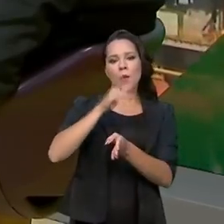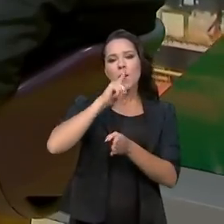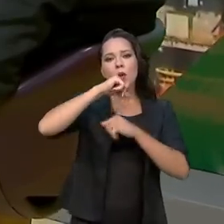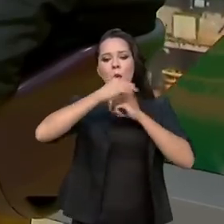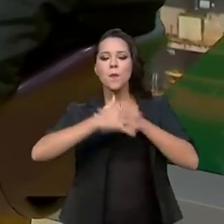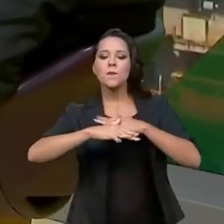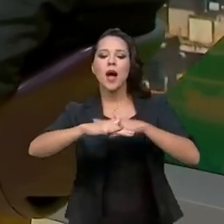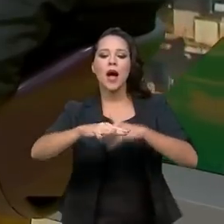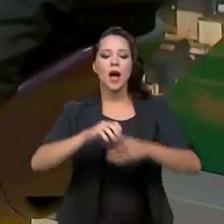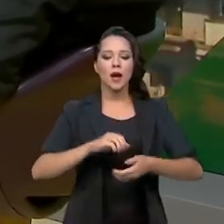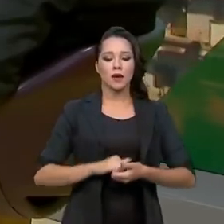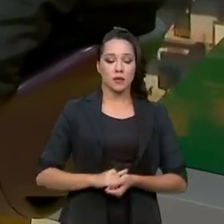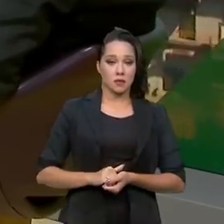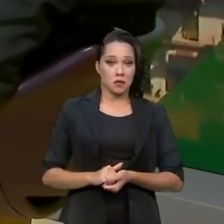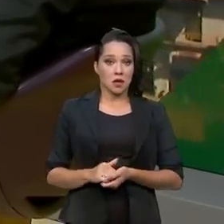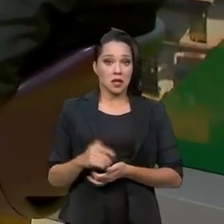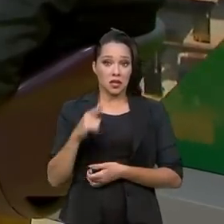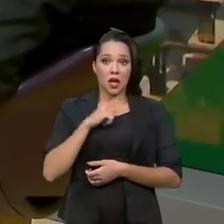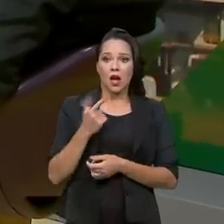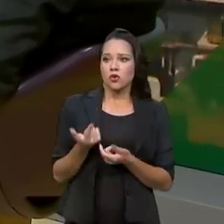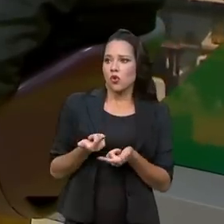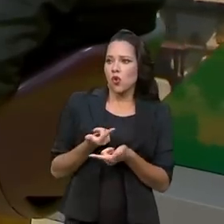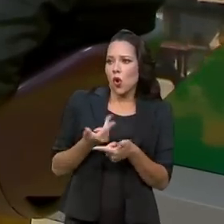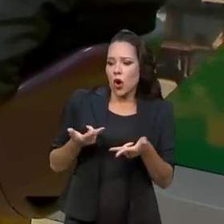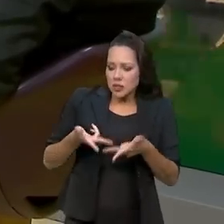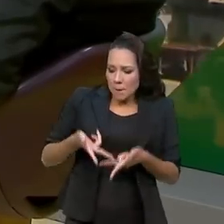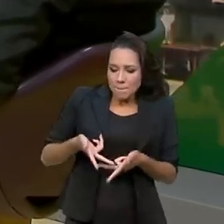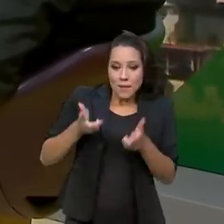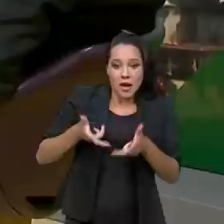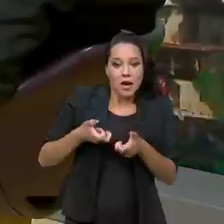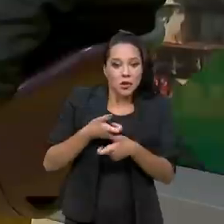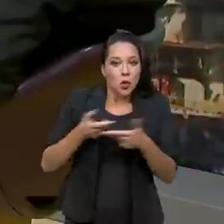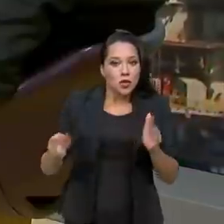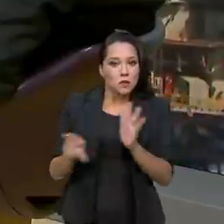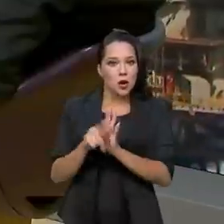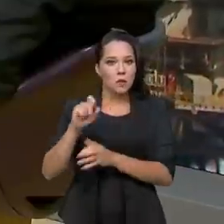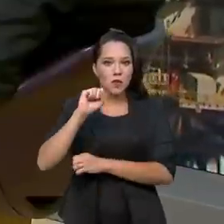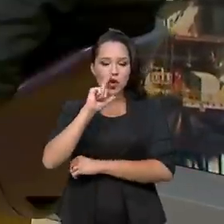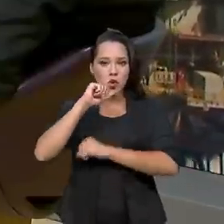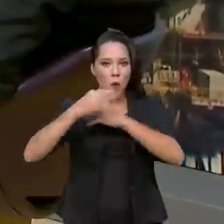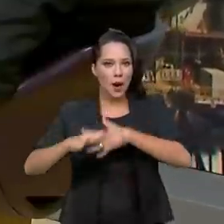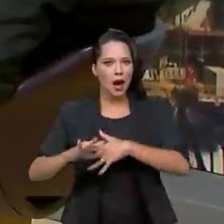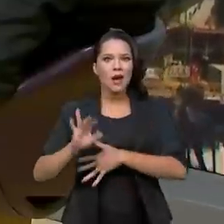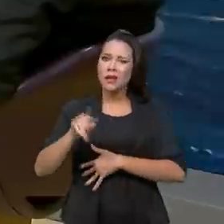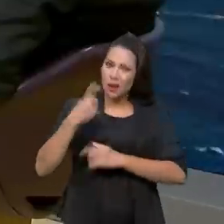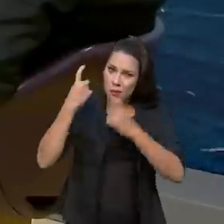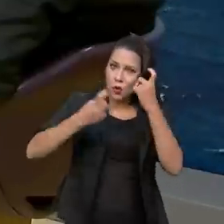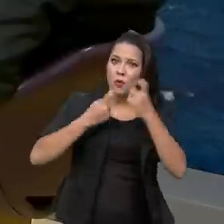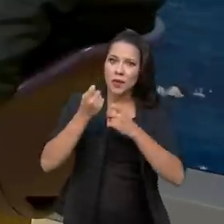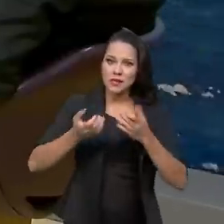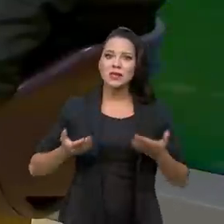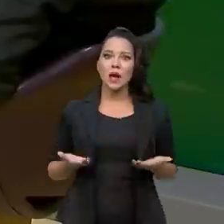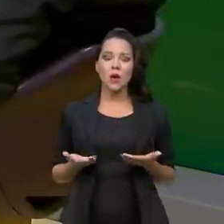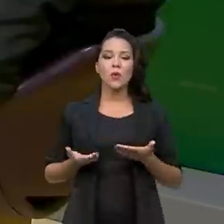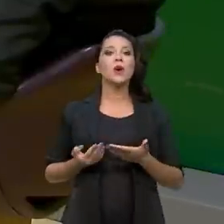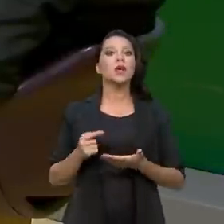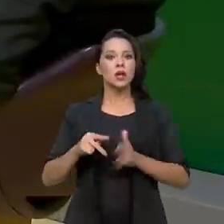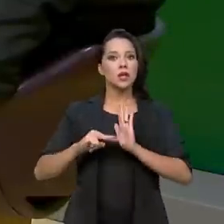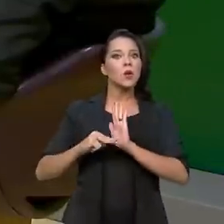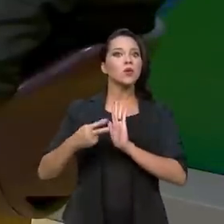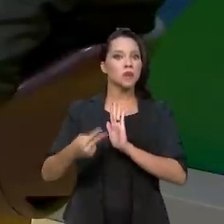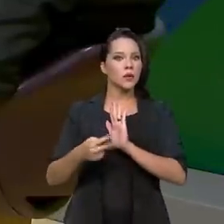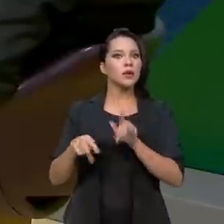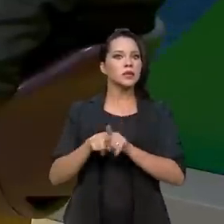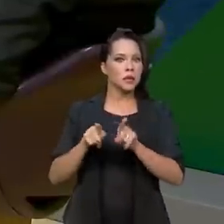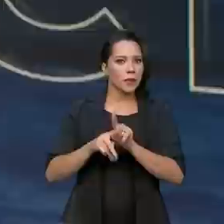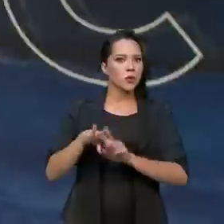mar, trazendo recursos do mar, e isso é uma preocupação grande, uma preocupação que se reflete